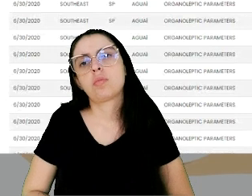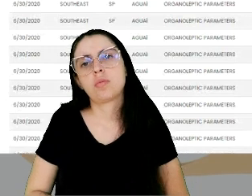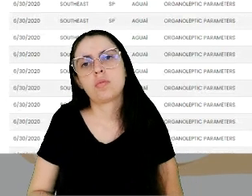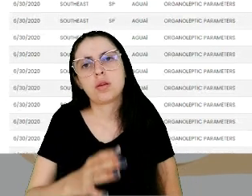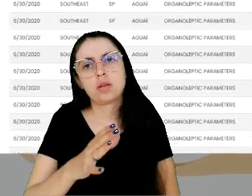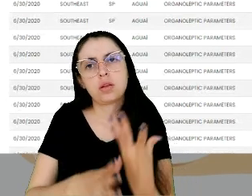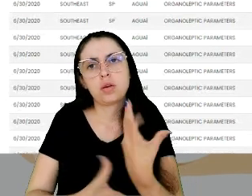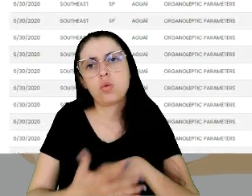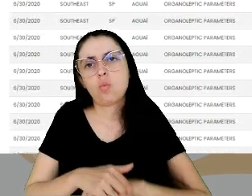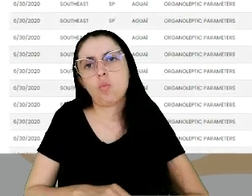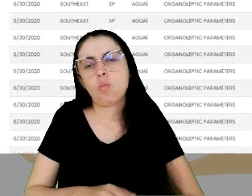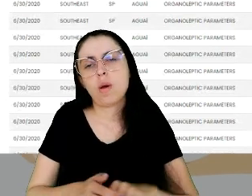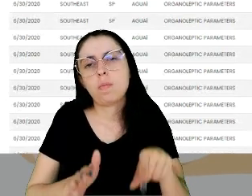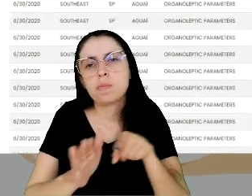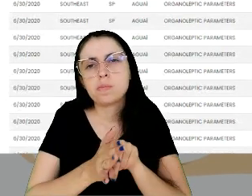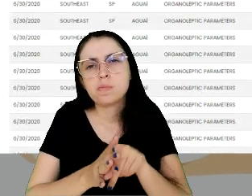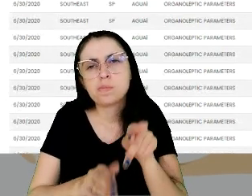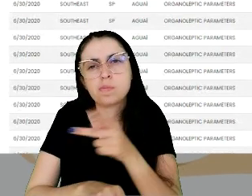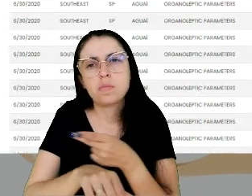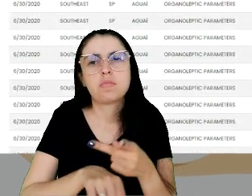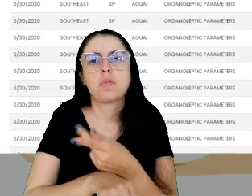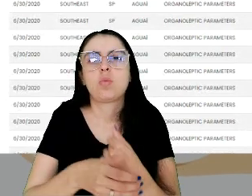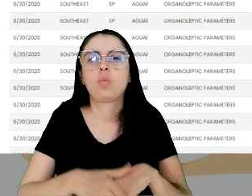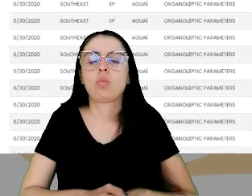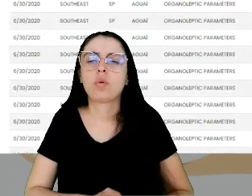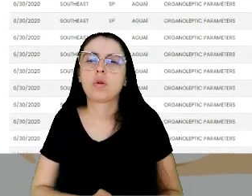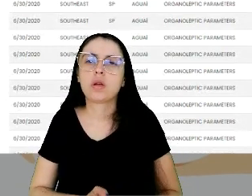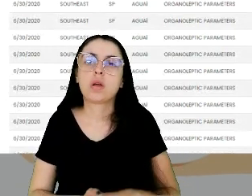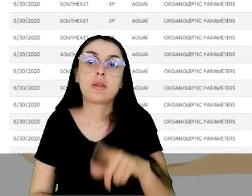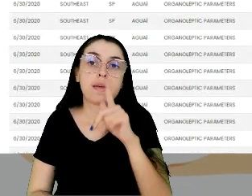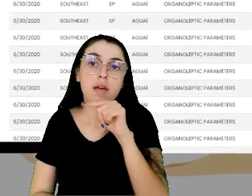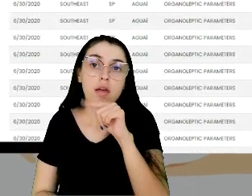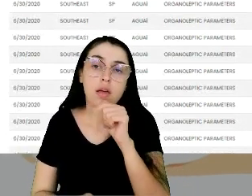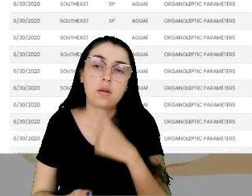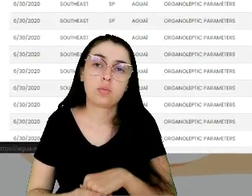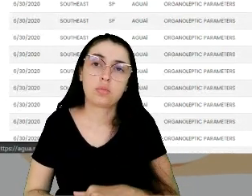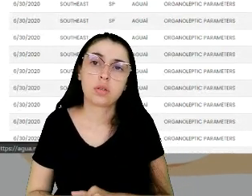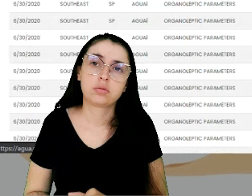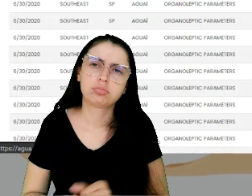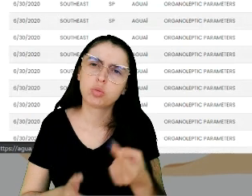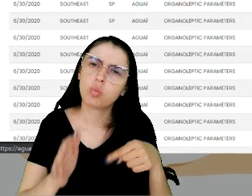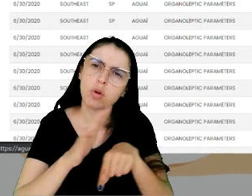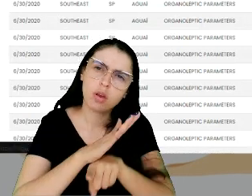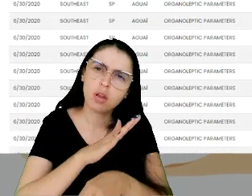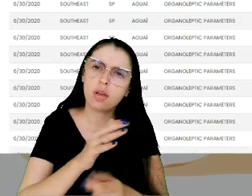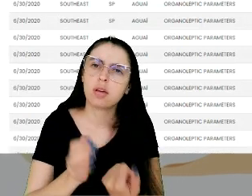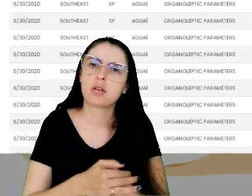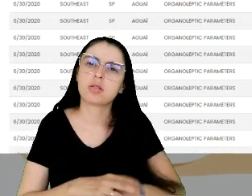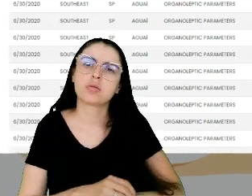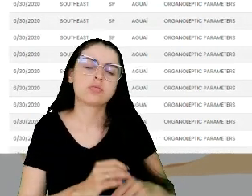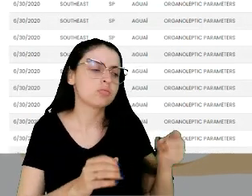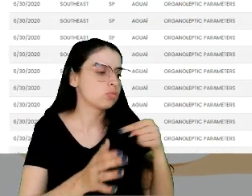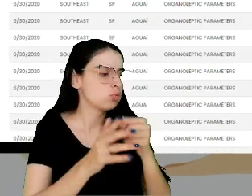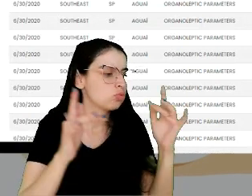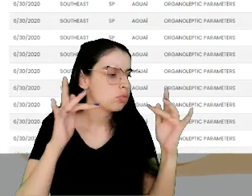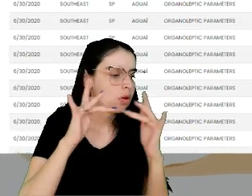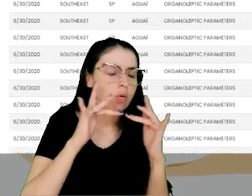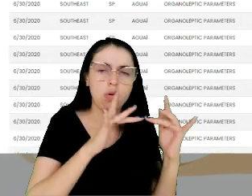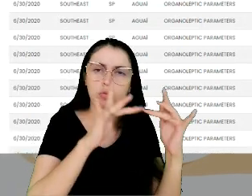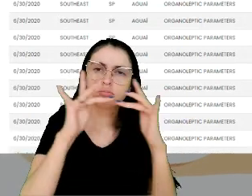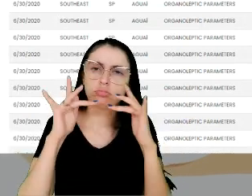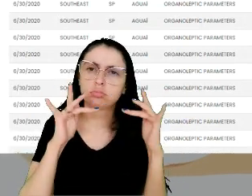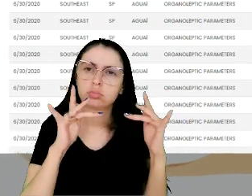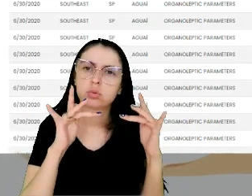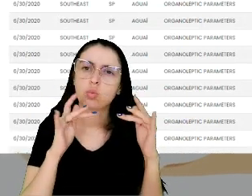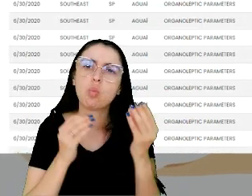são instituições de saneamento básico de água, né, a origem, o ponto de coleta, o ponto de monitoramento, qual foi